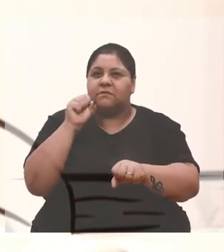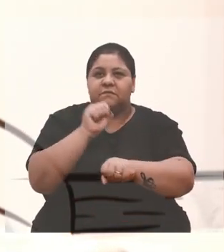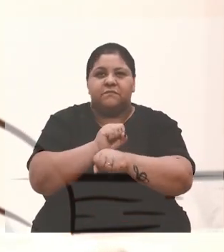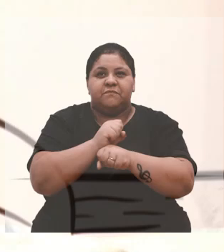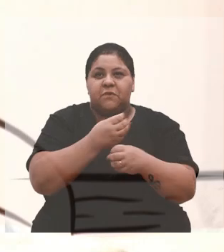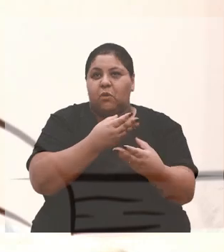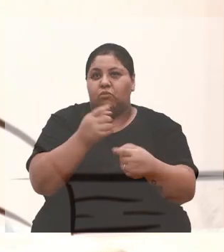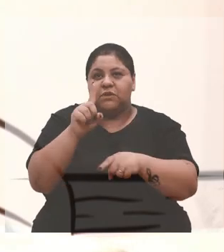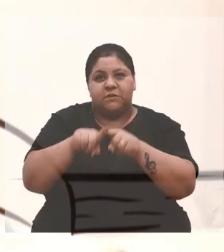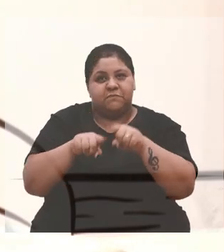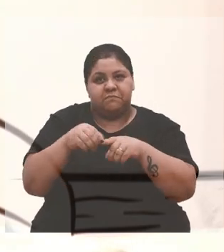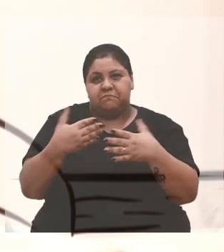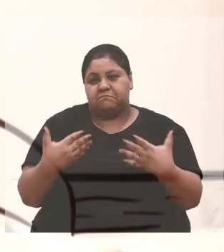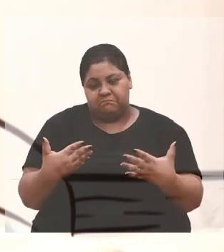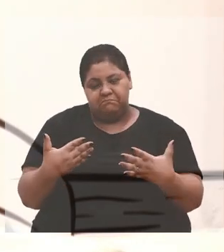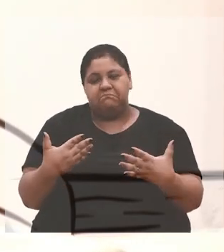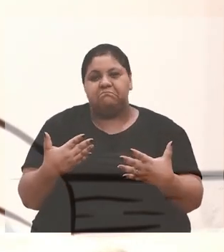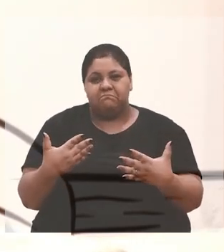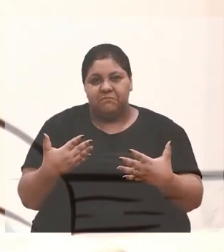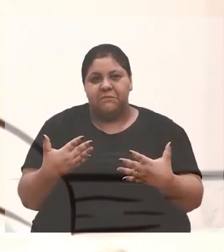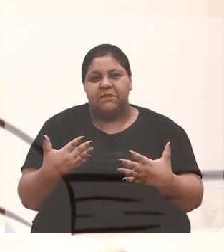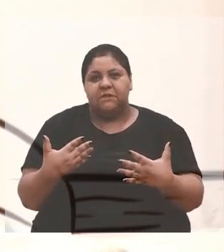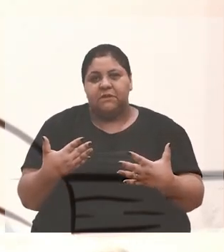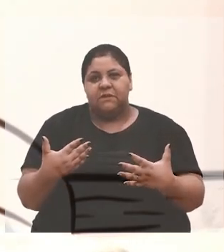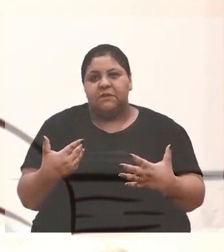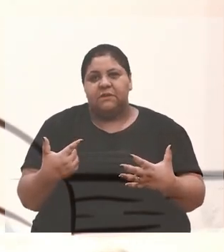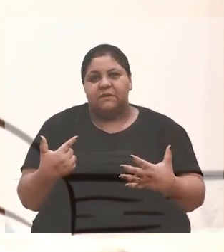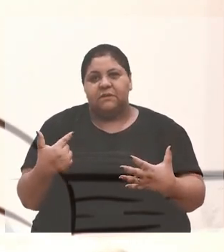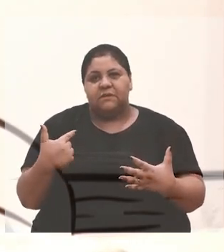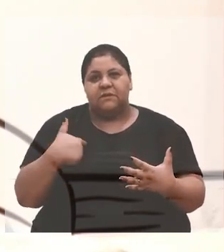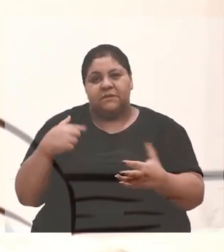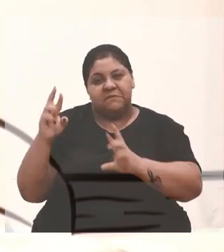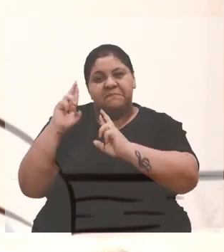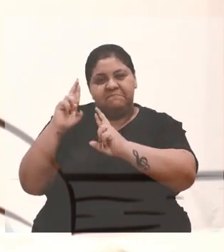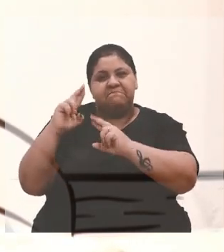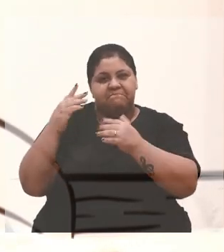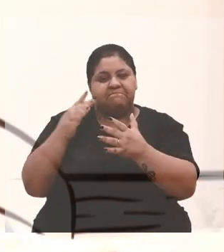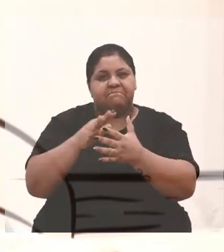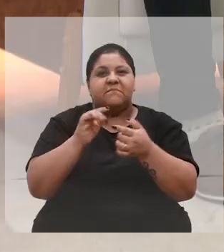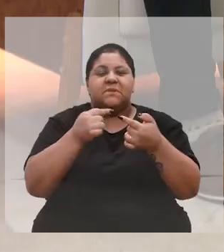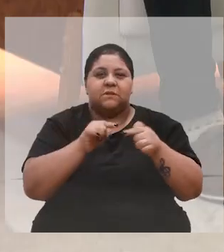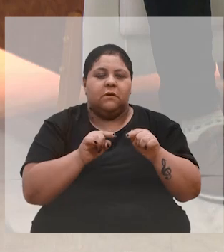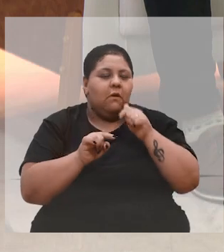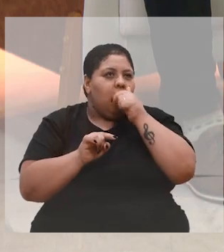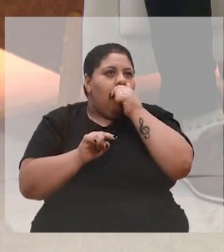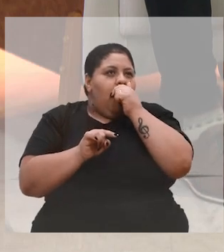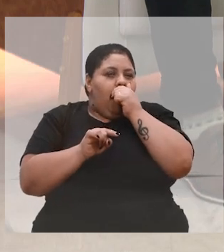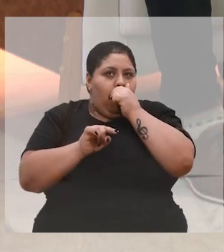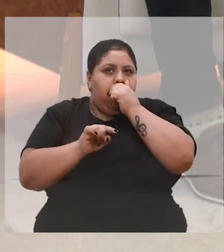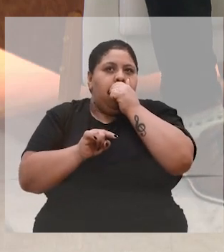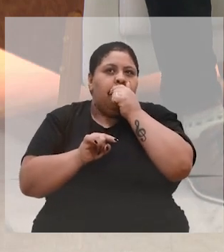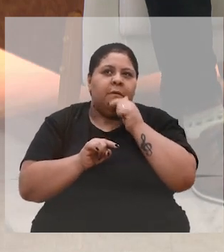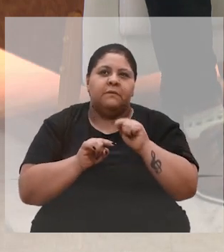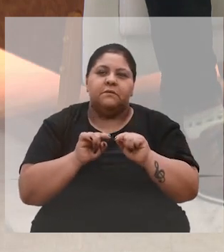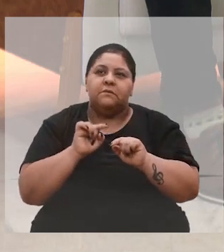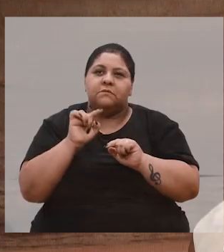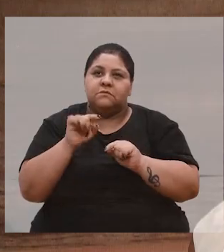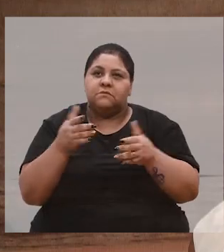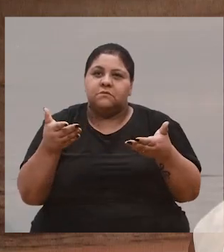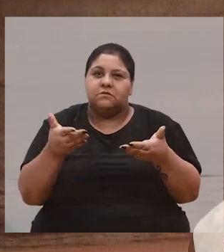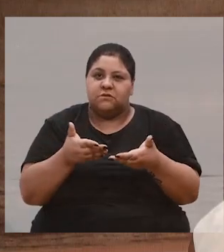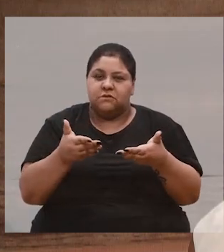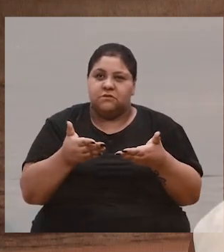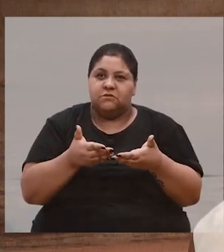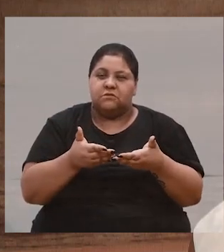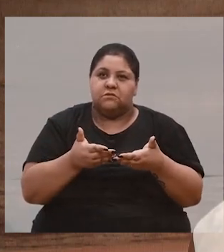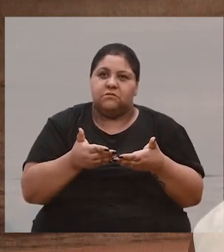estou esperando muita coisa. Essa é a minha expectativa. Mas digamos assim, que para ti mesmo